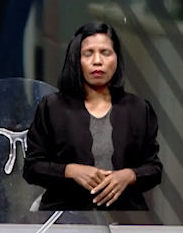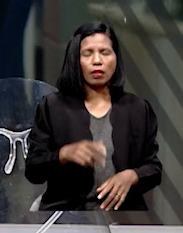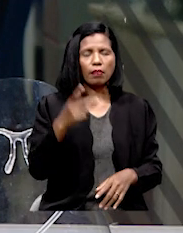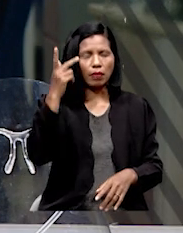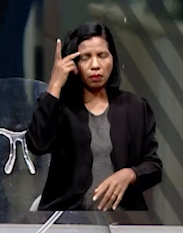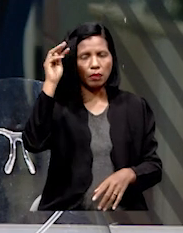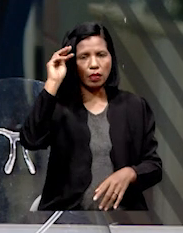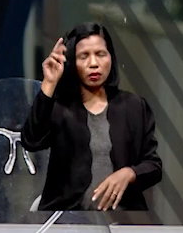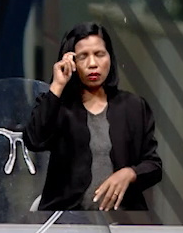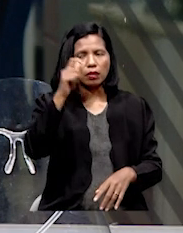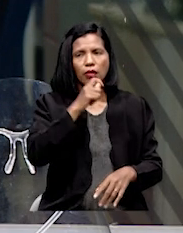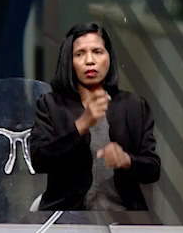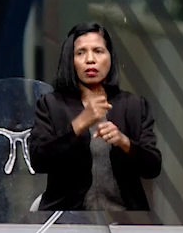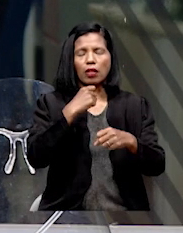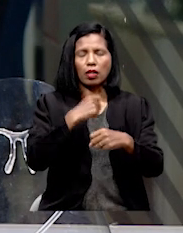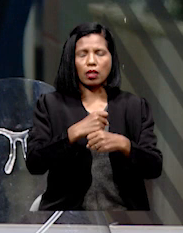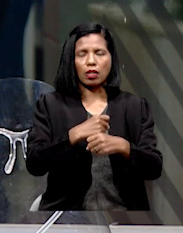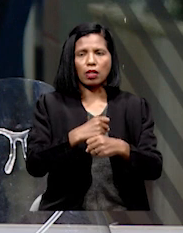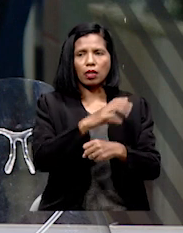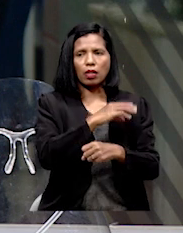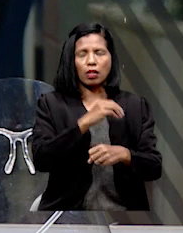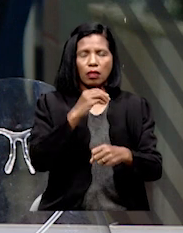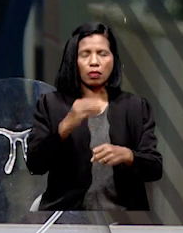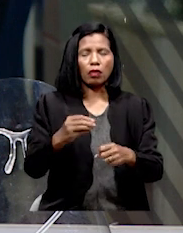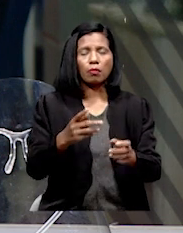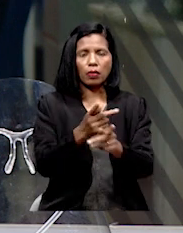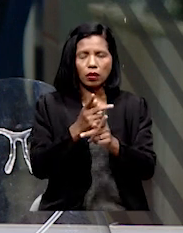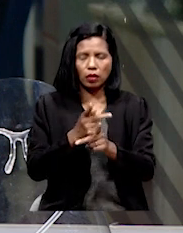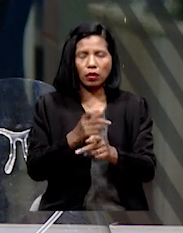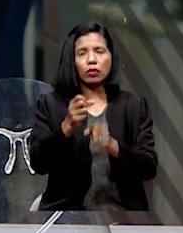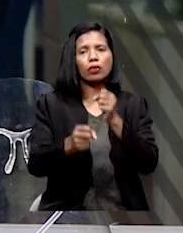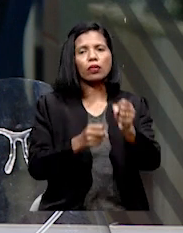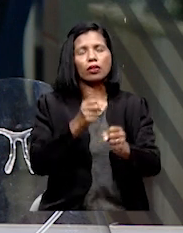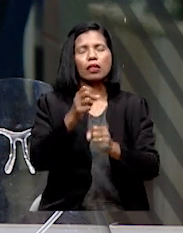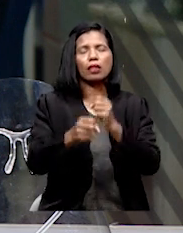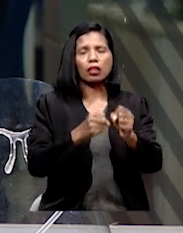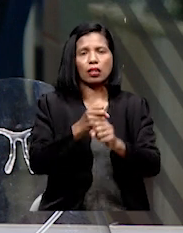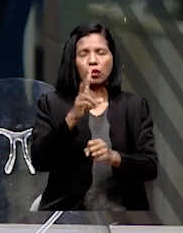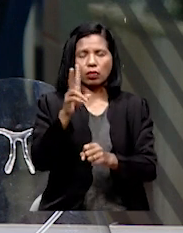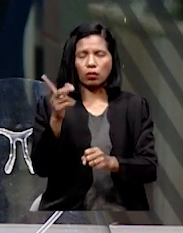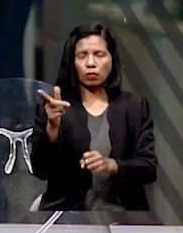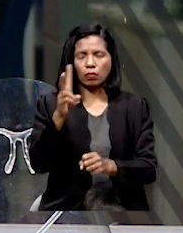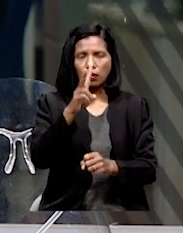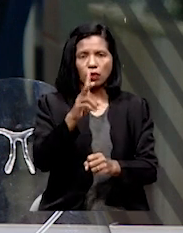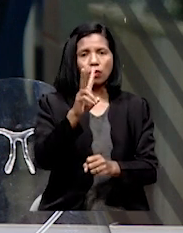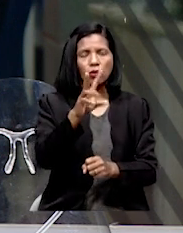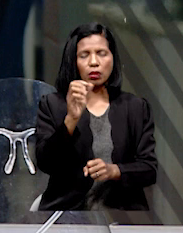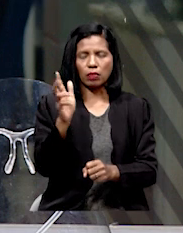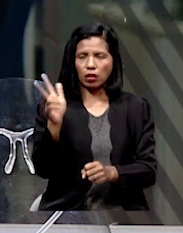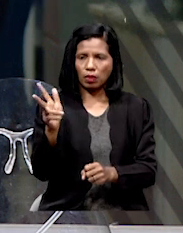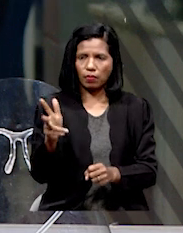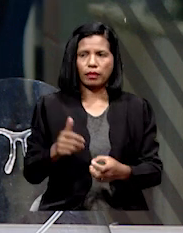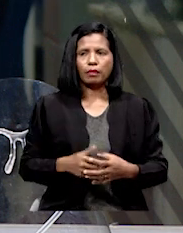Primeiro-ministro Taur Matanruak lança a estratégia nacional para a proteção social Tinari Hundua Rua Nolo Resenida, Tori Hundua Tolo Nolo.